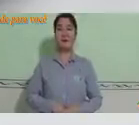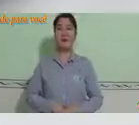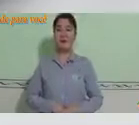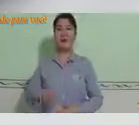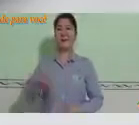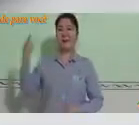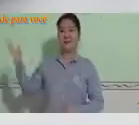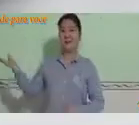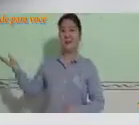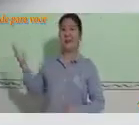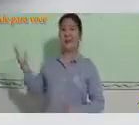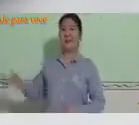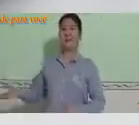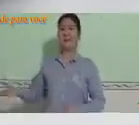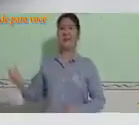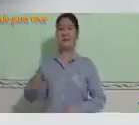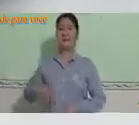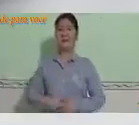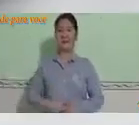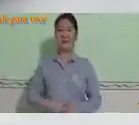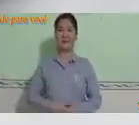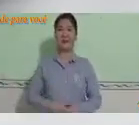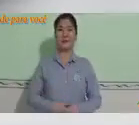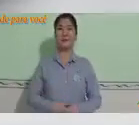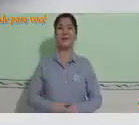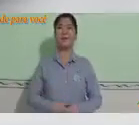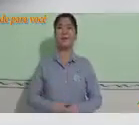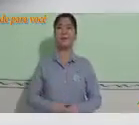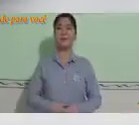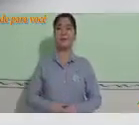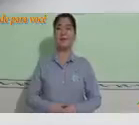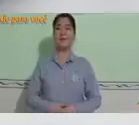dos joelhos, vírgula, para manter a coluna bem apoiada no colchão.